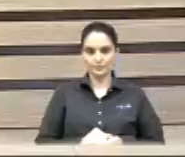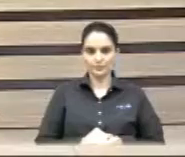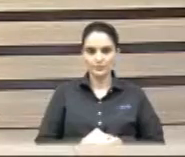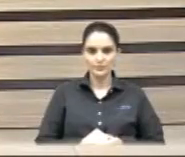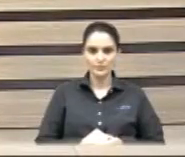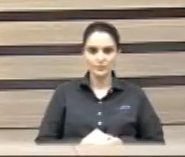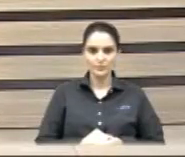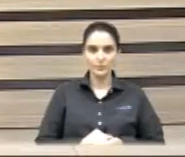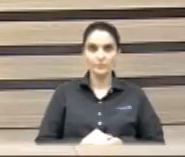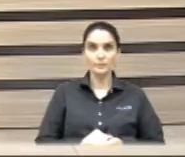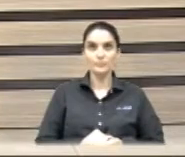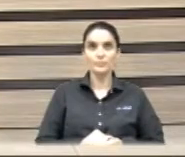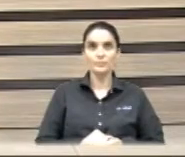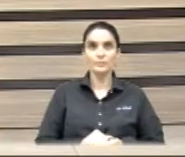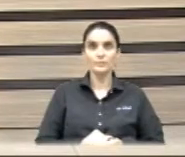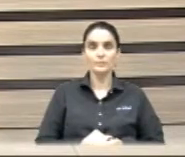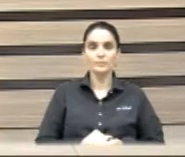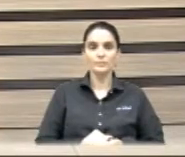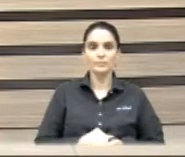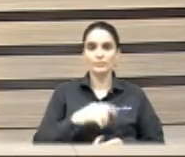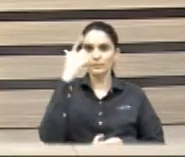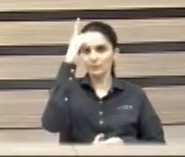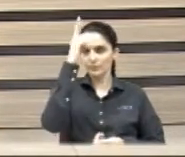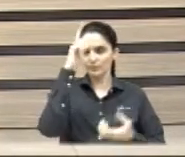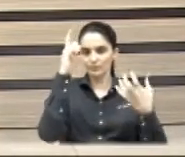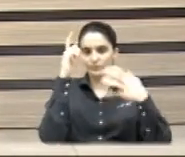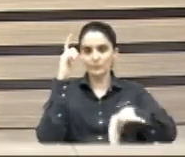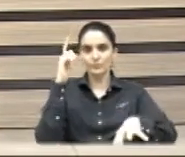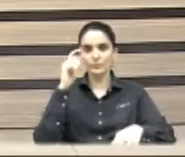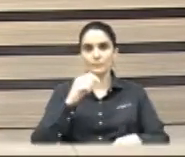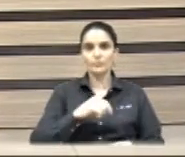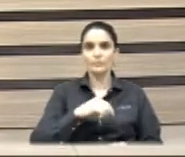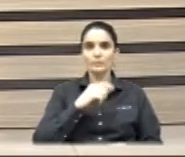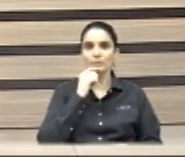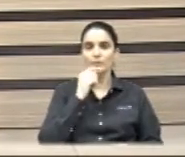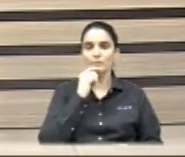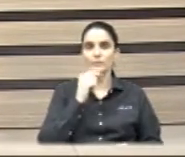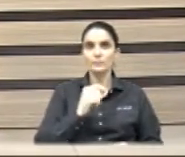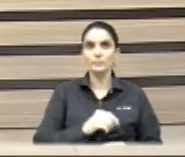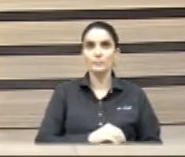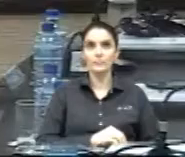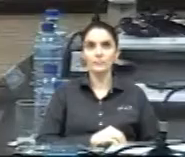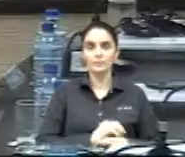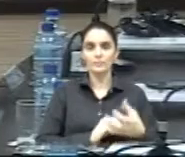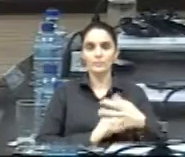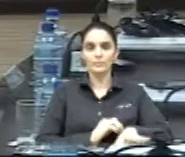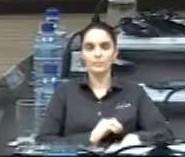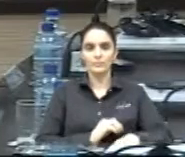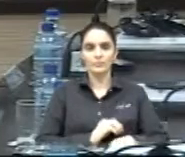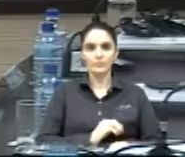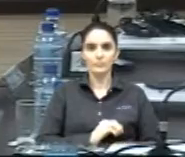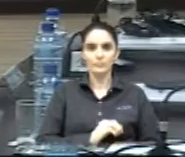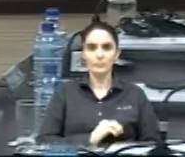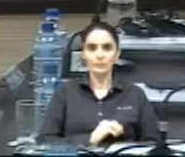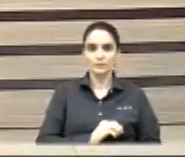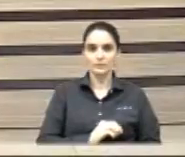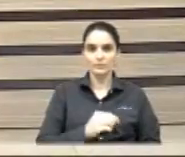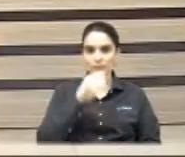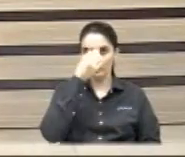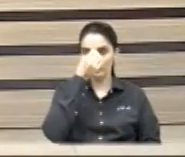secretário, prossiga. Acabou? Vereador Sidney Pascotto, dispenso. Doutor Raul. Dispenso. Jorge de